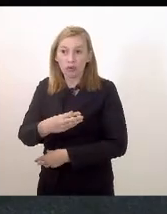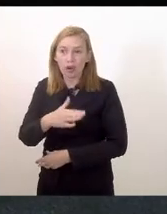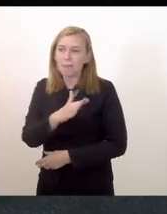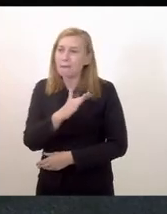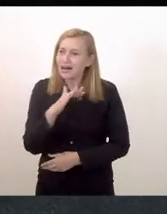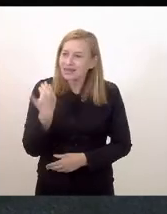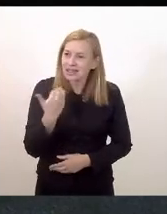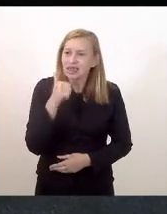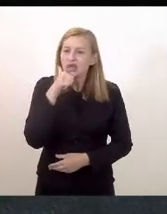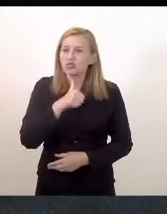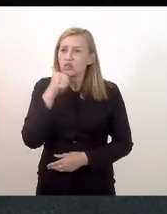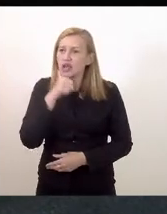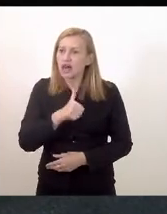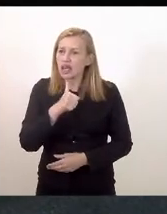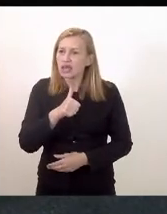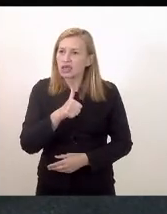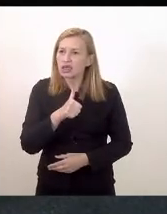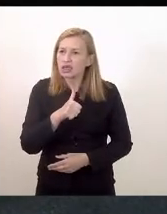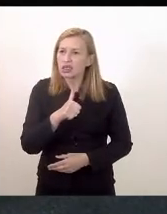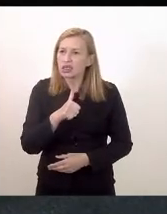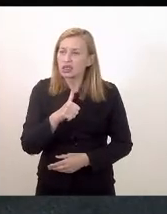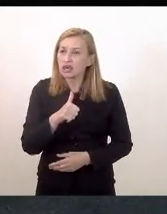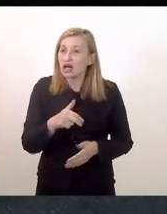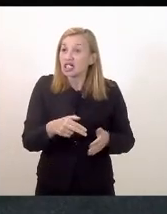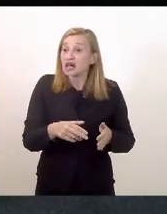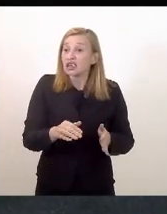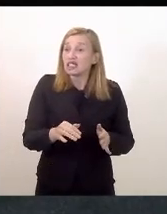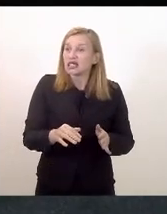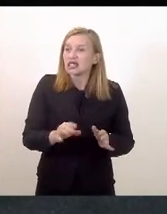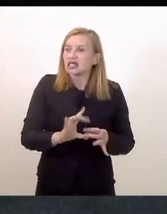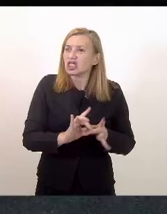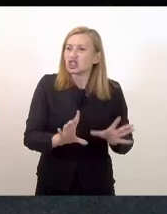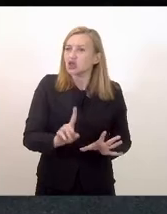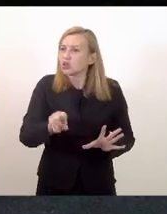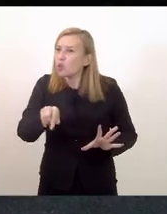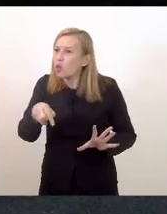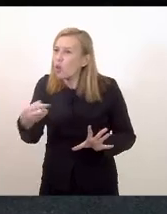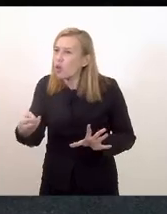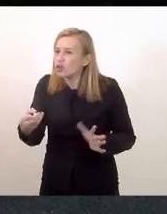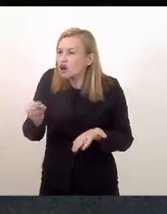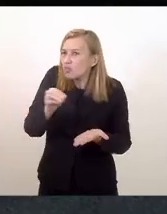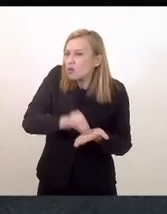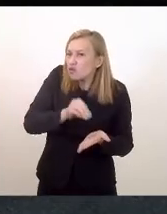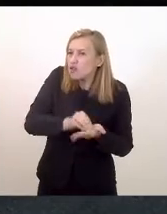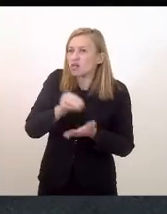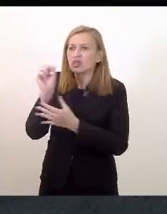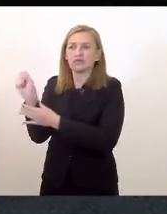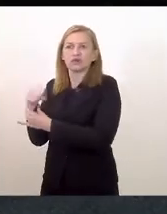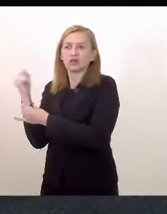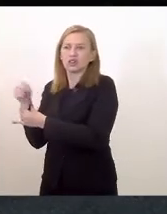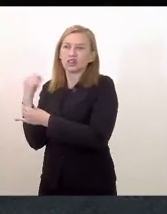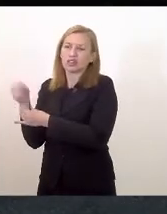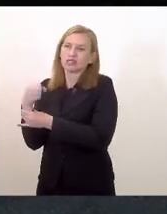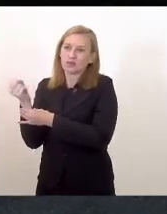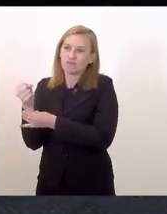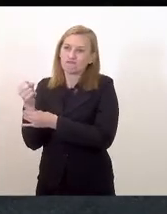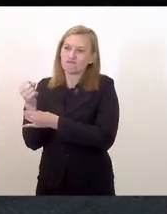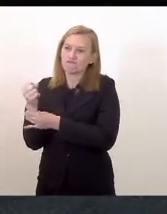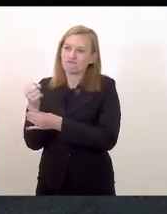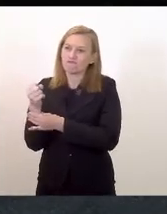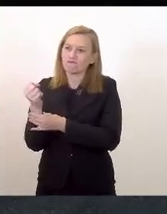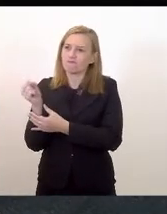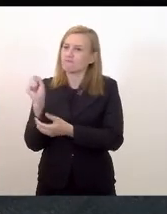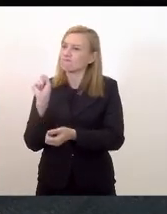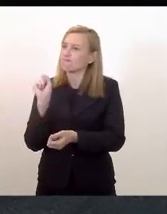mutilando tantas outras e deixando outras, por falta da fisioterapia, totalmente